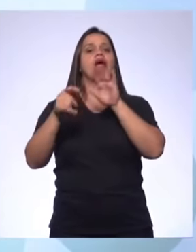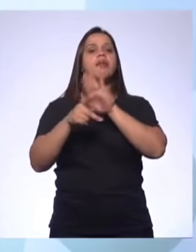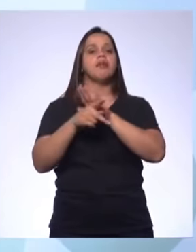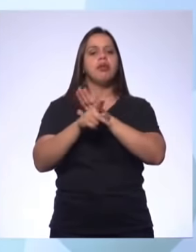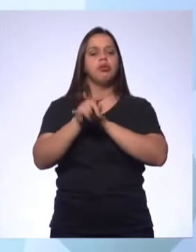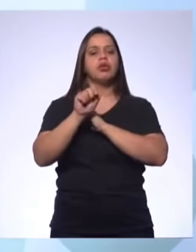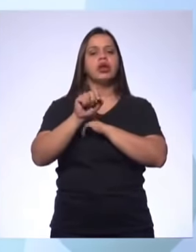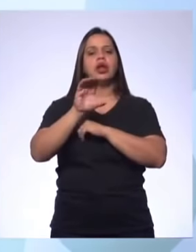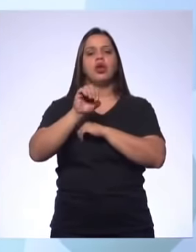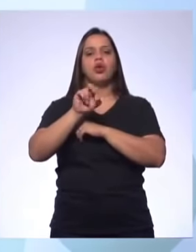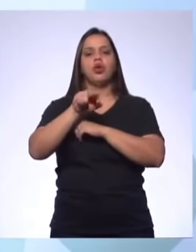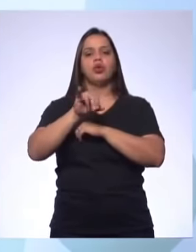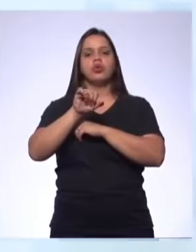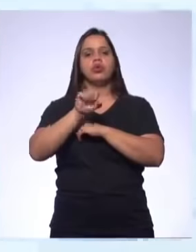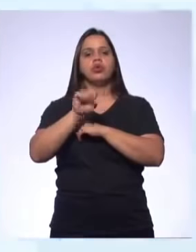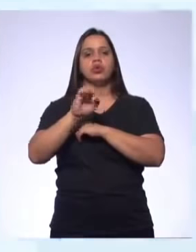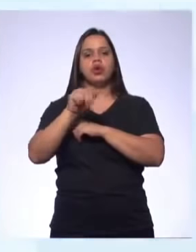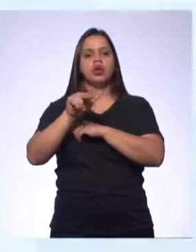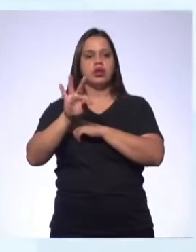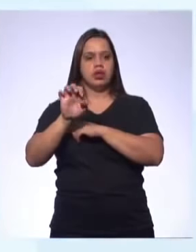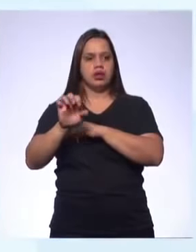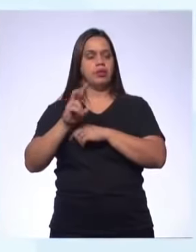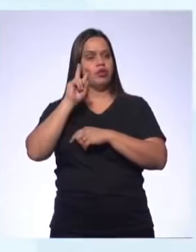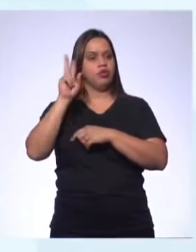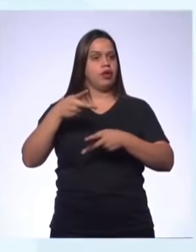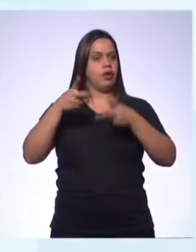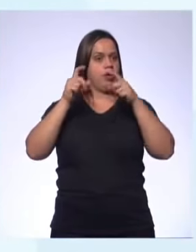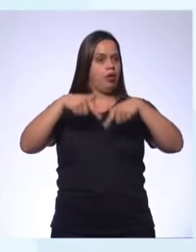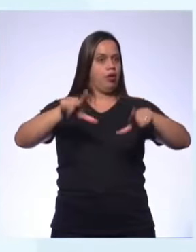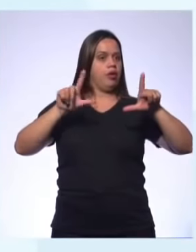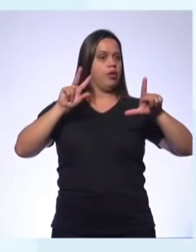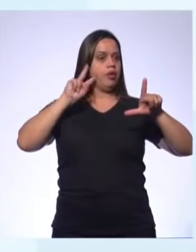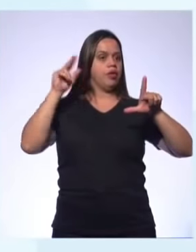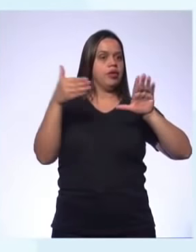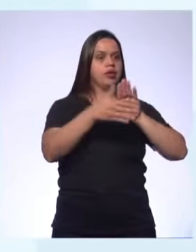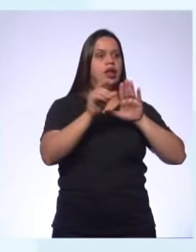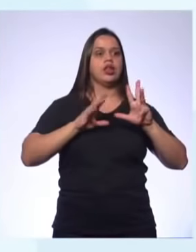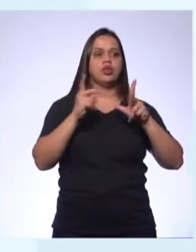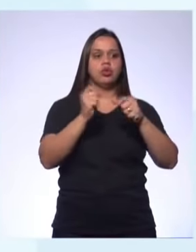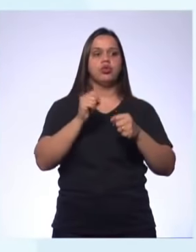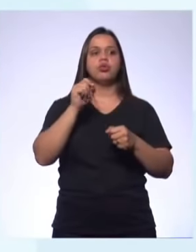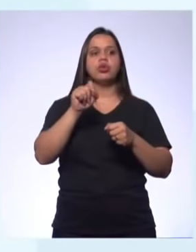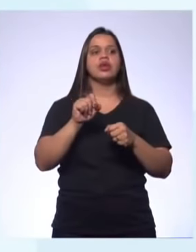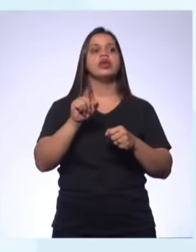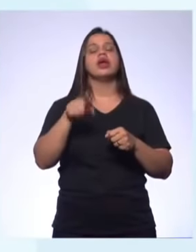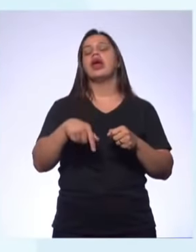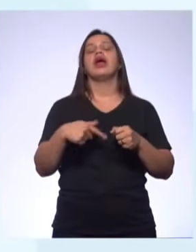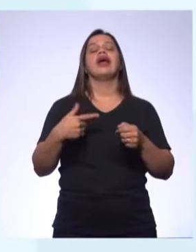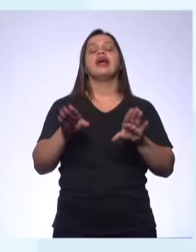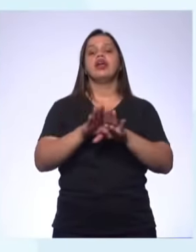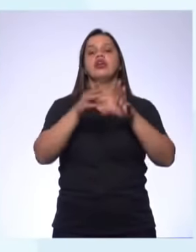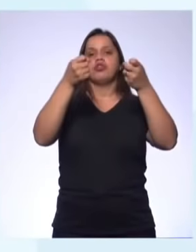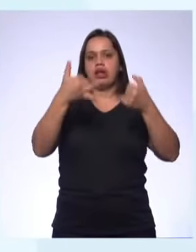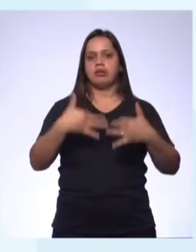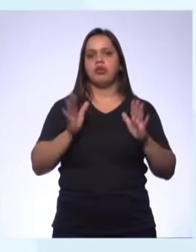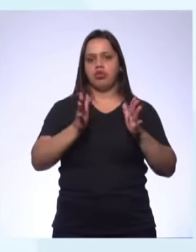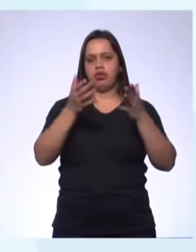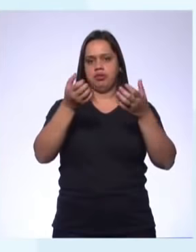aí para eles na tela, né? Tem as impressões sobre a história, exemplo, Maria lembrou-se, como eu coloquei lá, tá